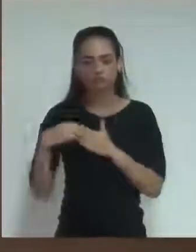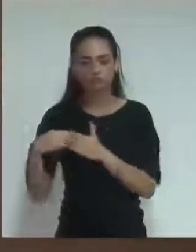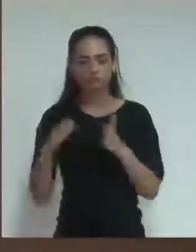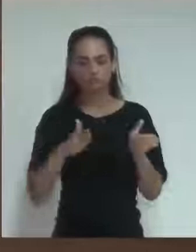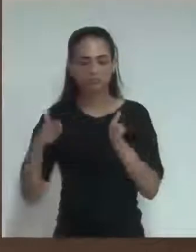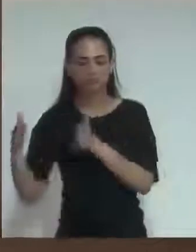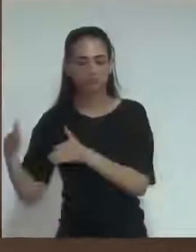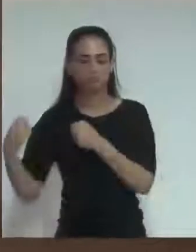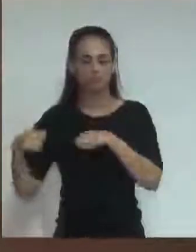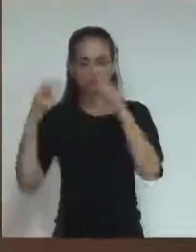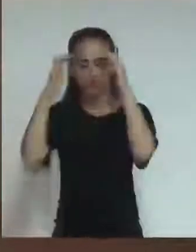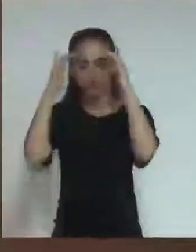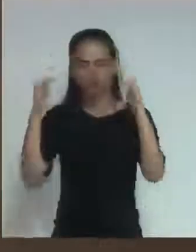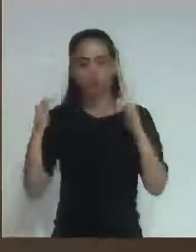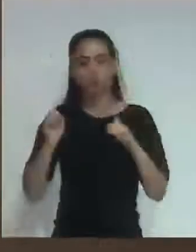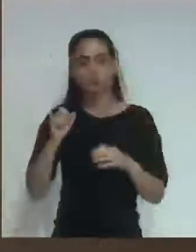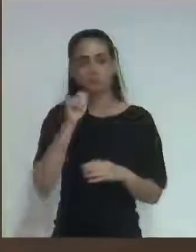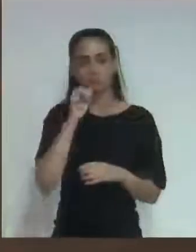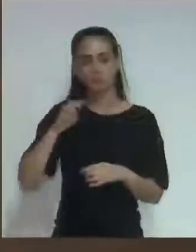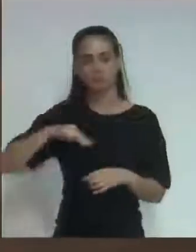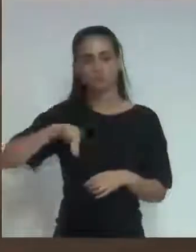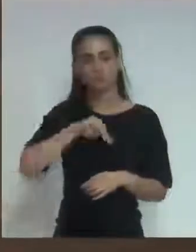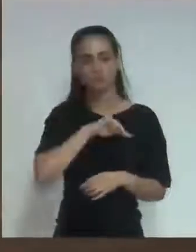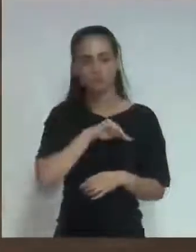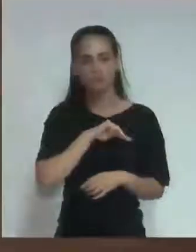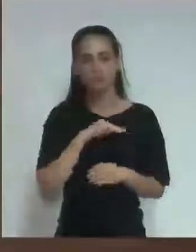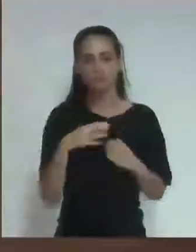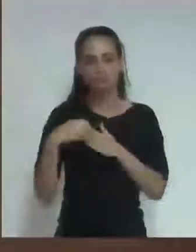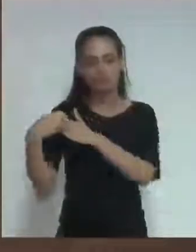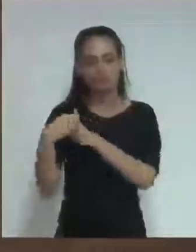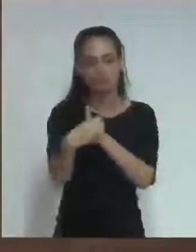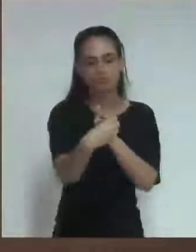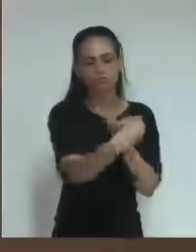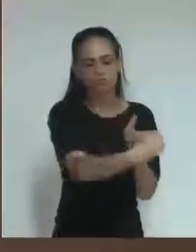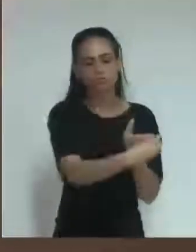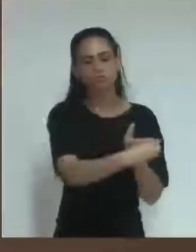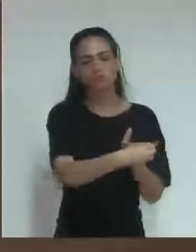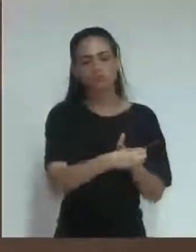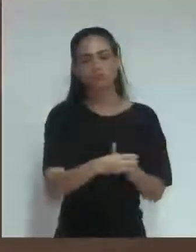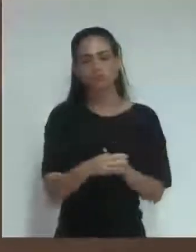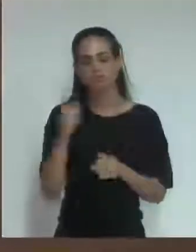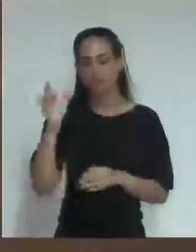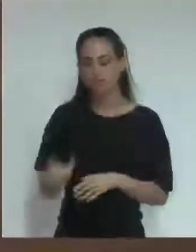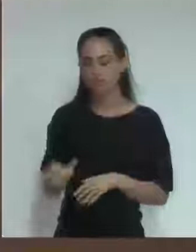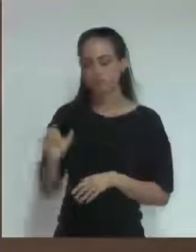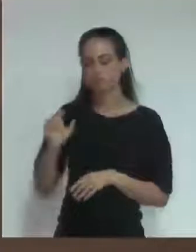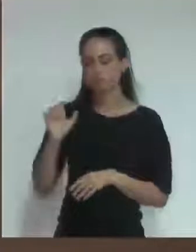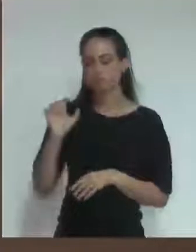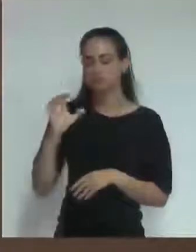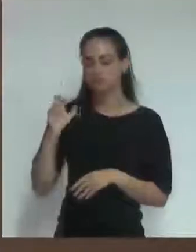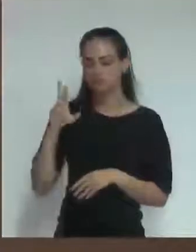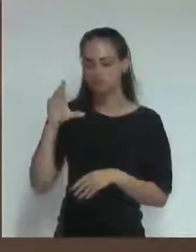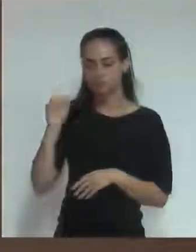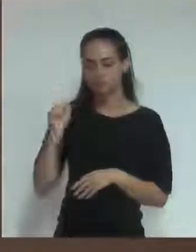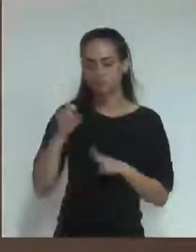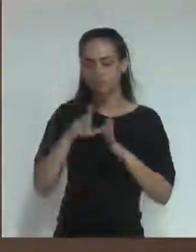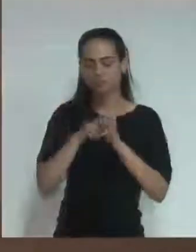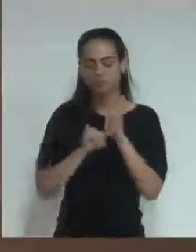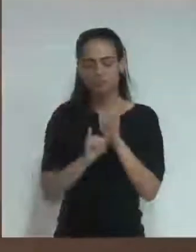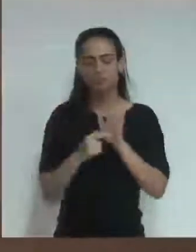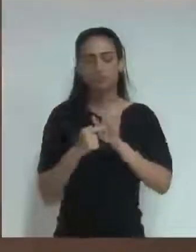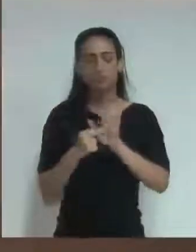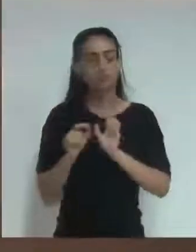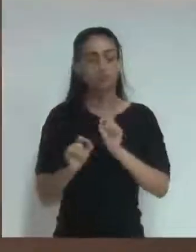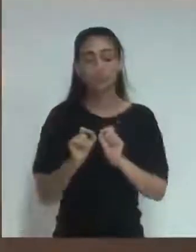encaminhado para órgãos externos, independente de constar aqui, como sugeriu o vereador Florentino, o próprio regimento interno e a